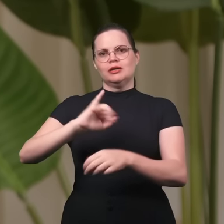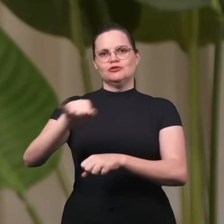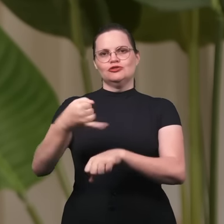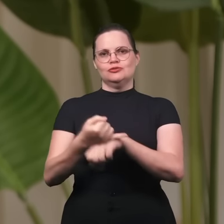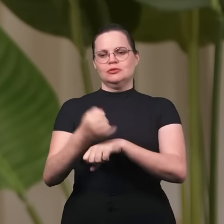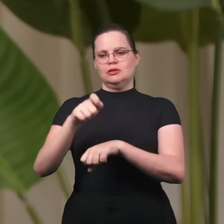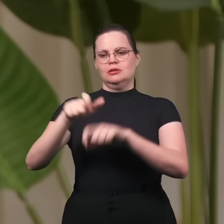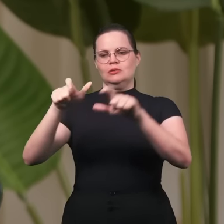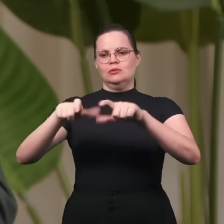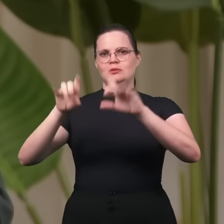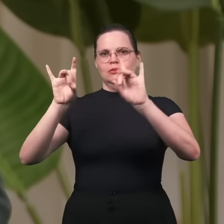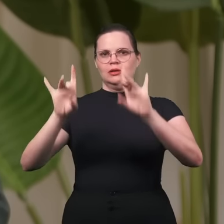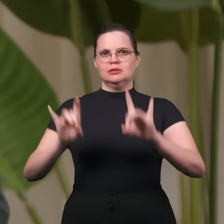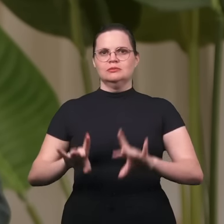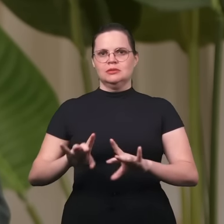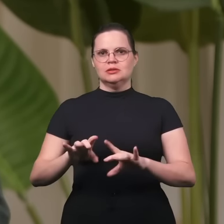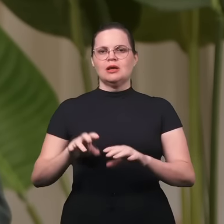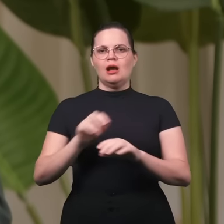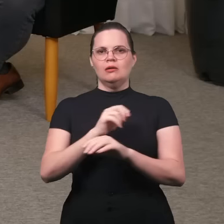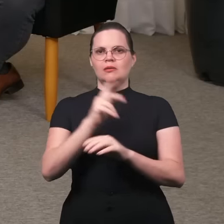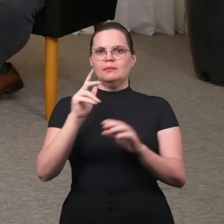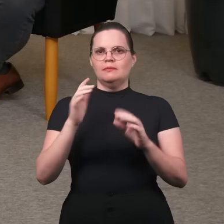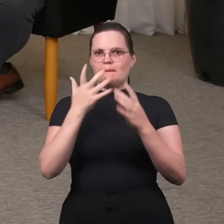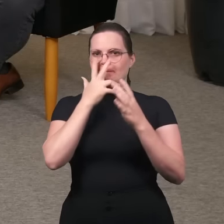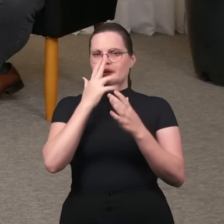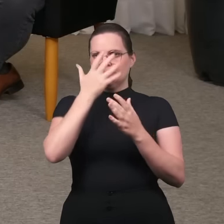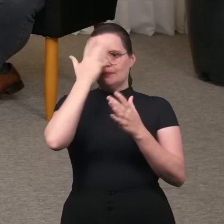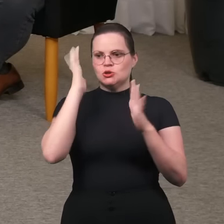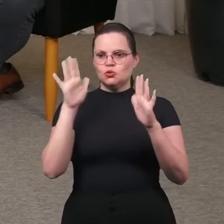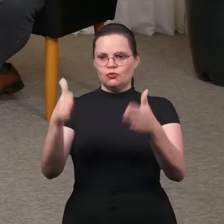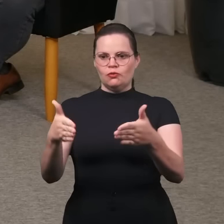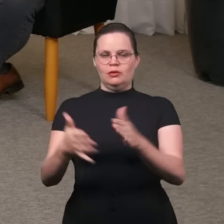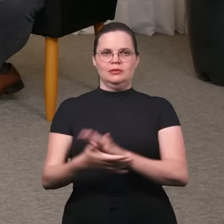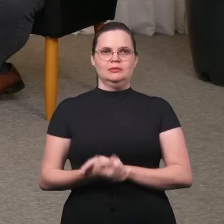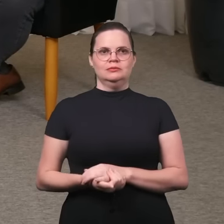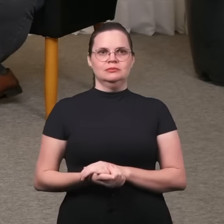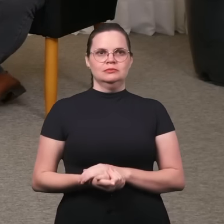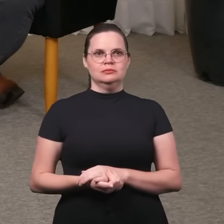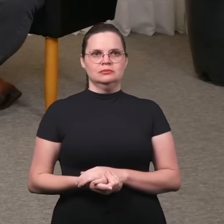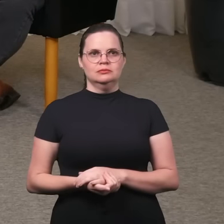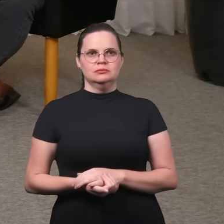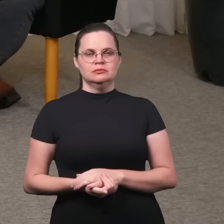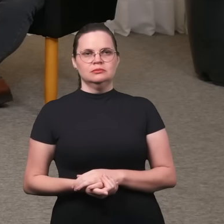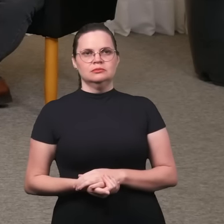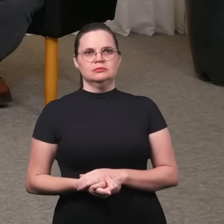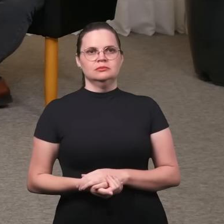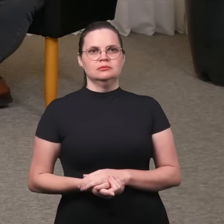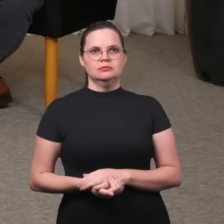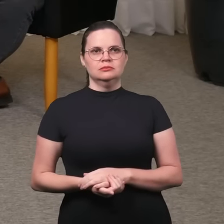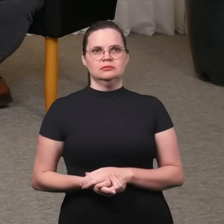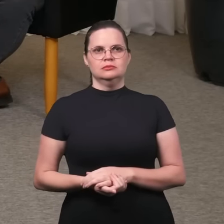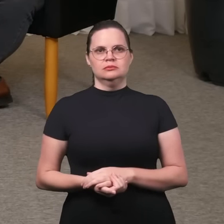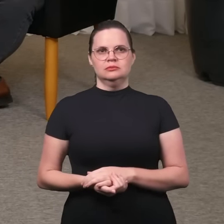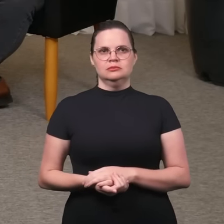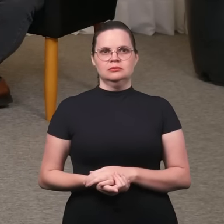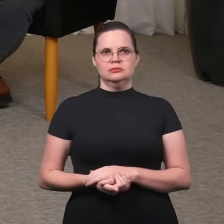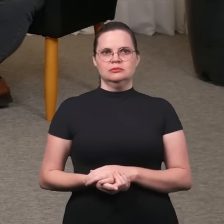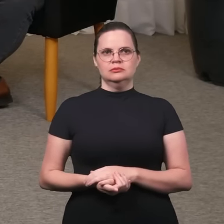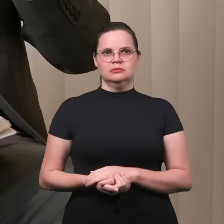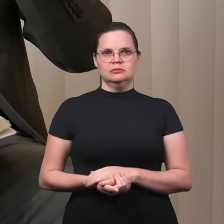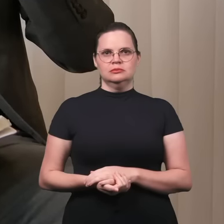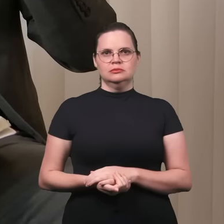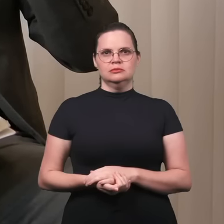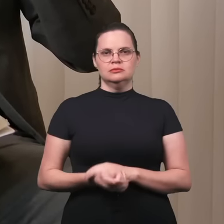né, visado. Sim. Até trazendo, pastor Emerson, pastor Márcio, nós vemos, foi